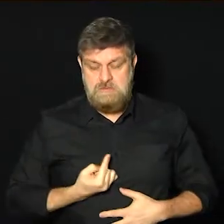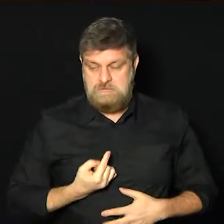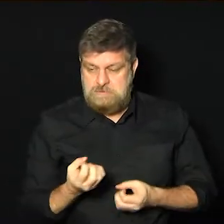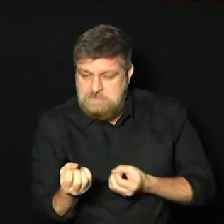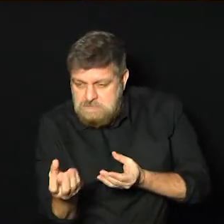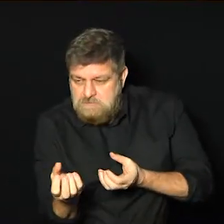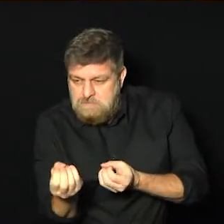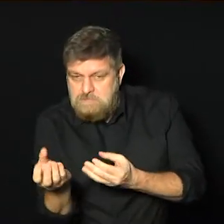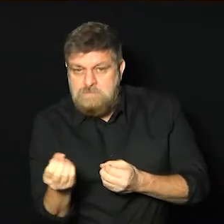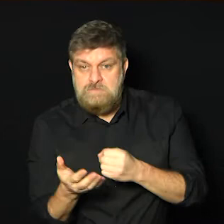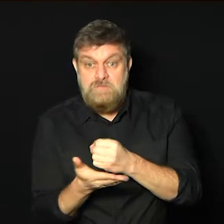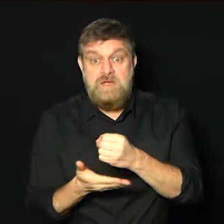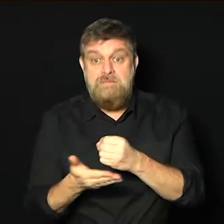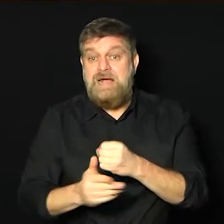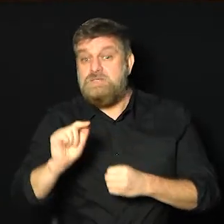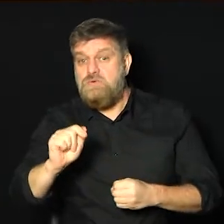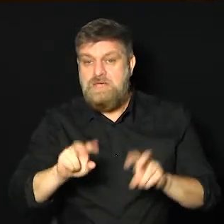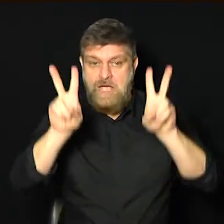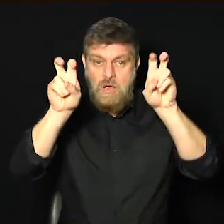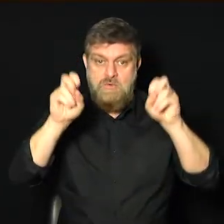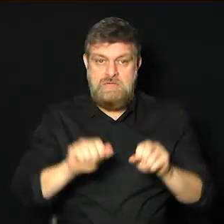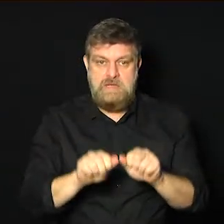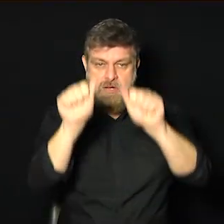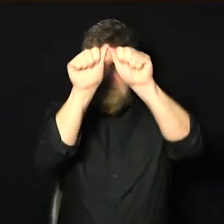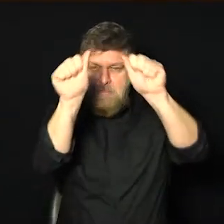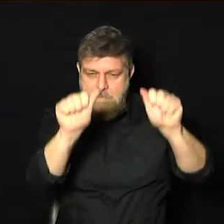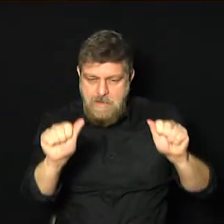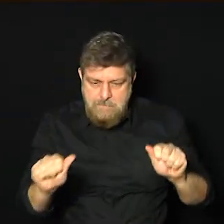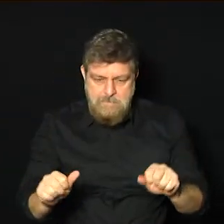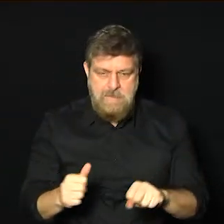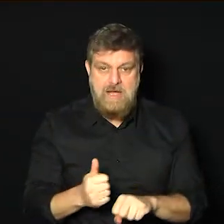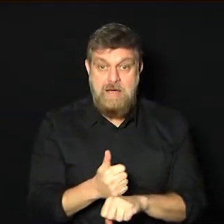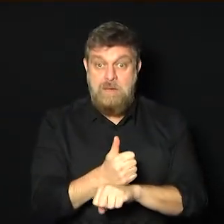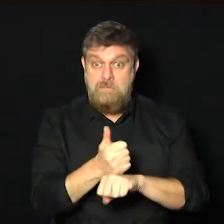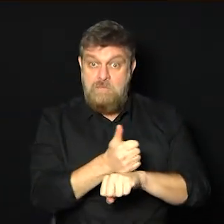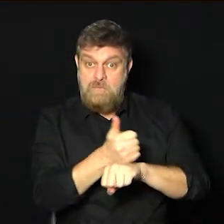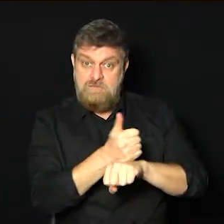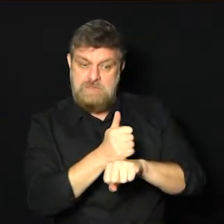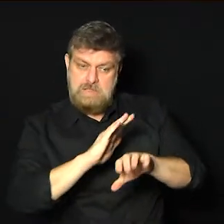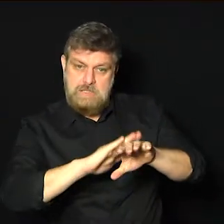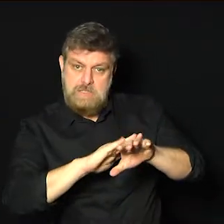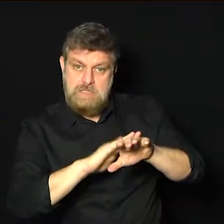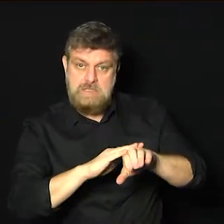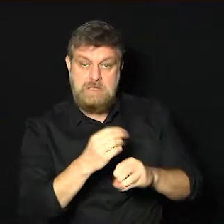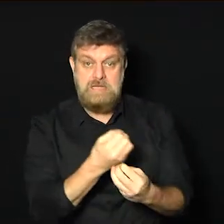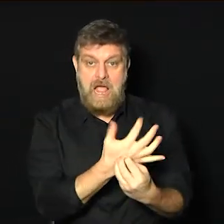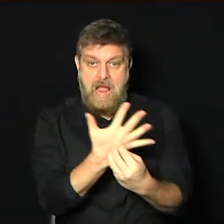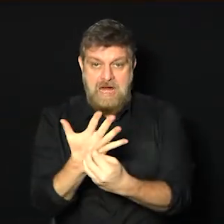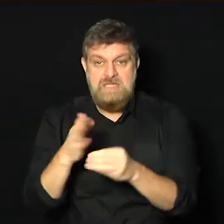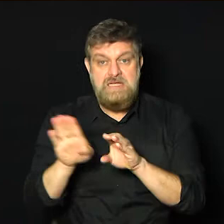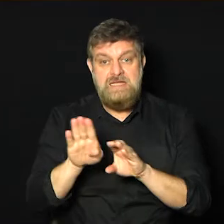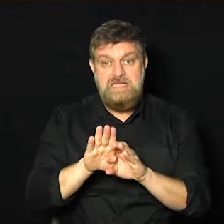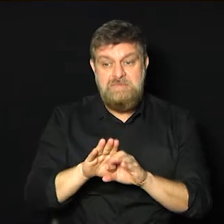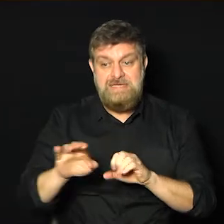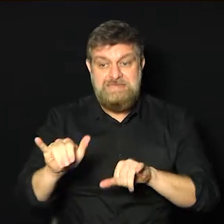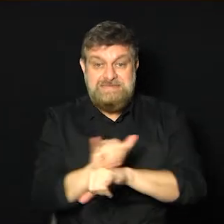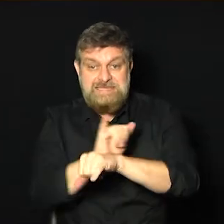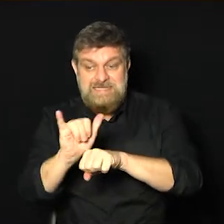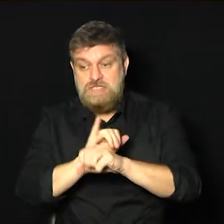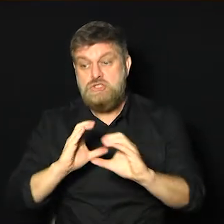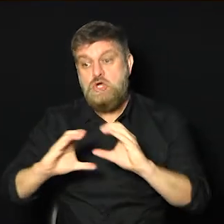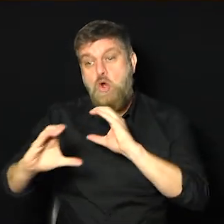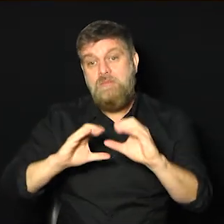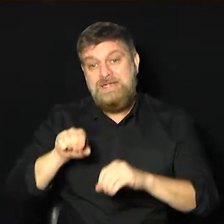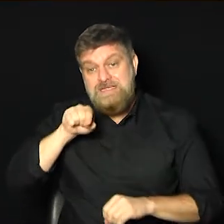que é basicamente arte, né? Obras de arte e cultura. E também oferecer formas de comunicação no